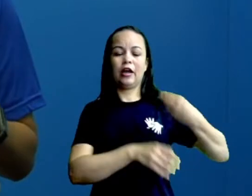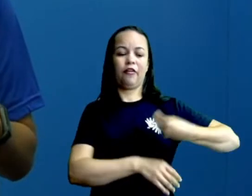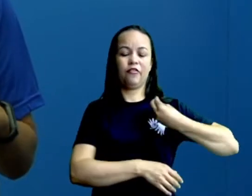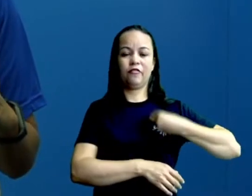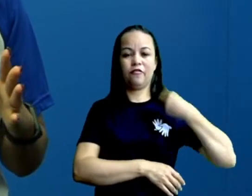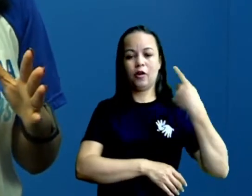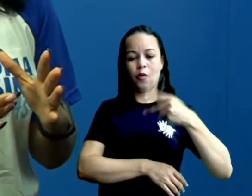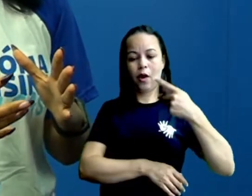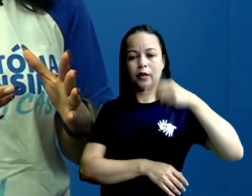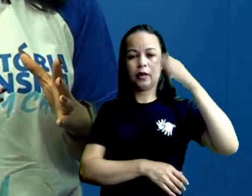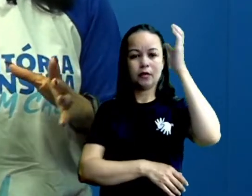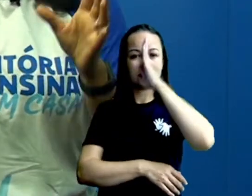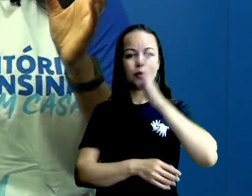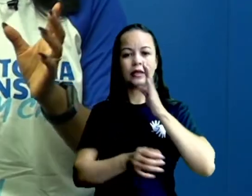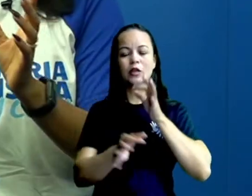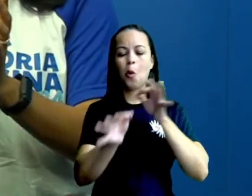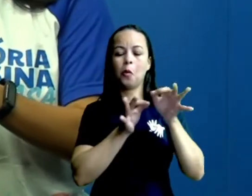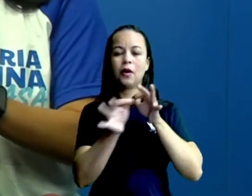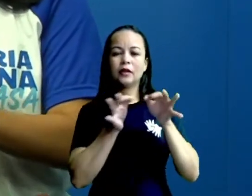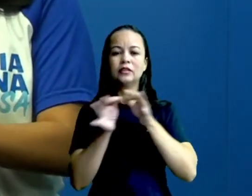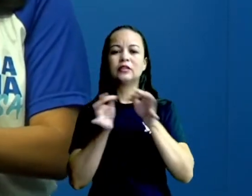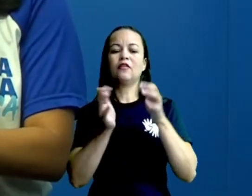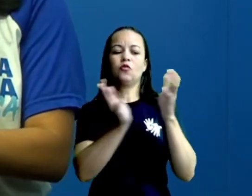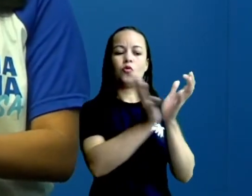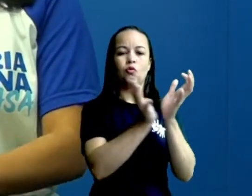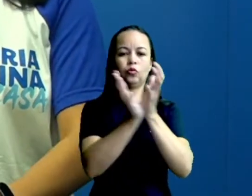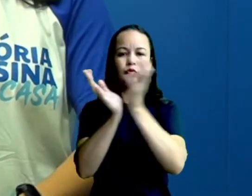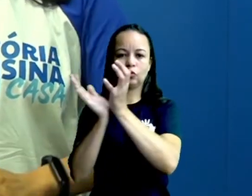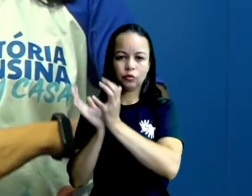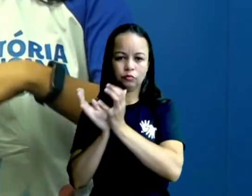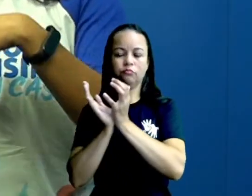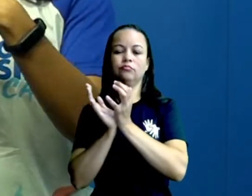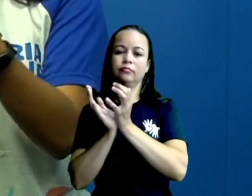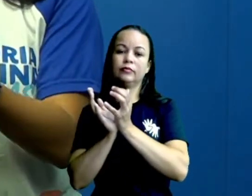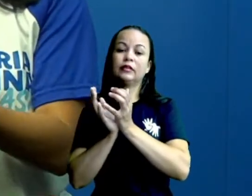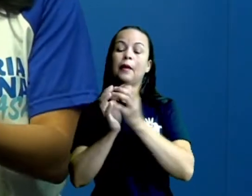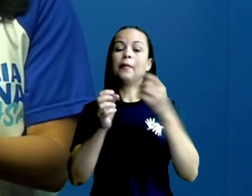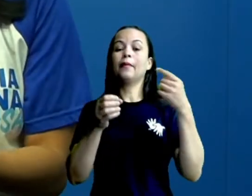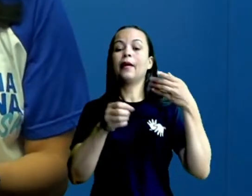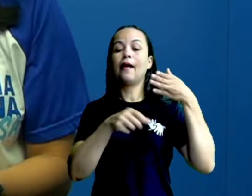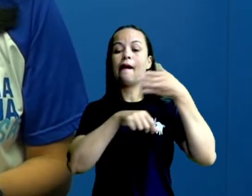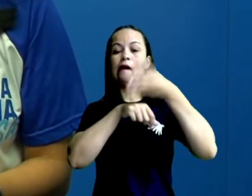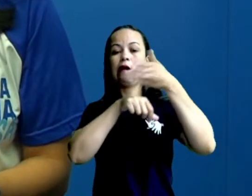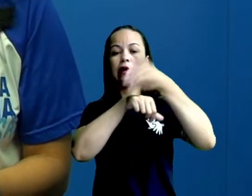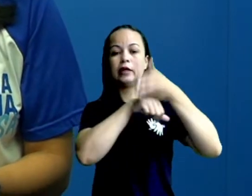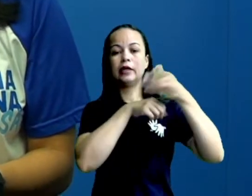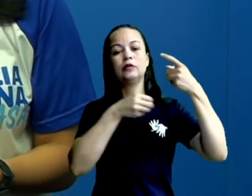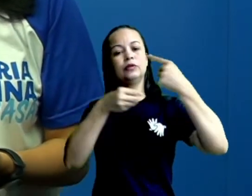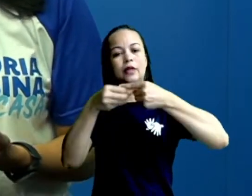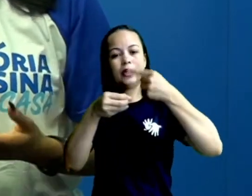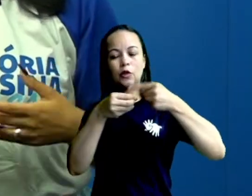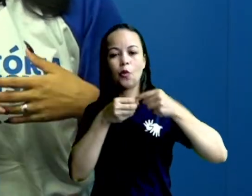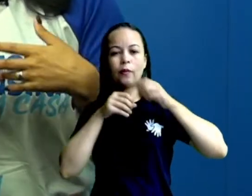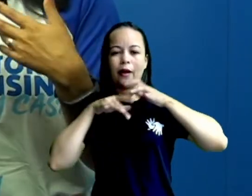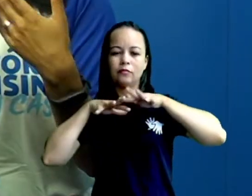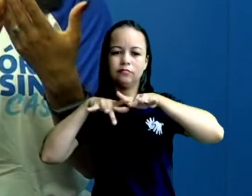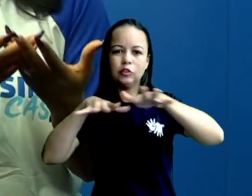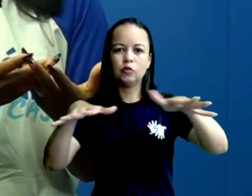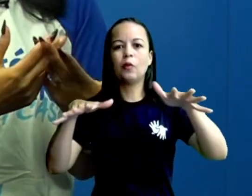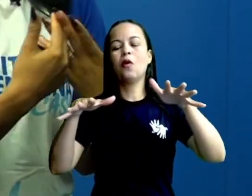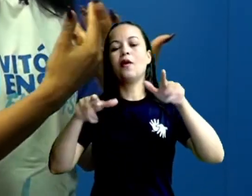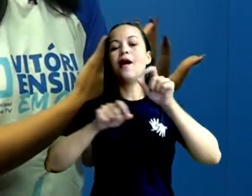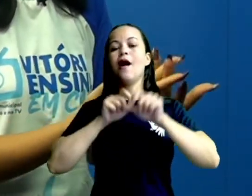Brasil, organizaram as bandeiras, organizaram esses grupos para ir no interior do Brasil e fazer esse tipo de exploração, para